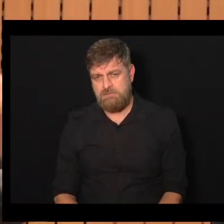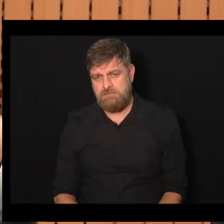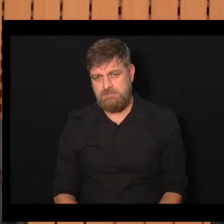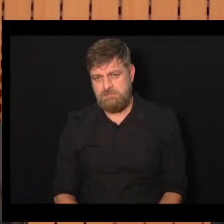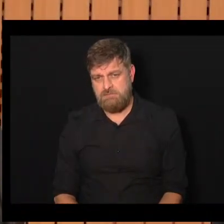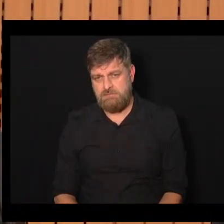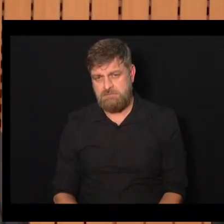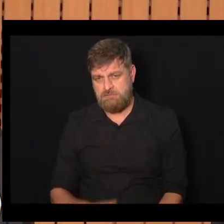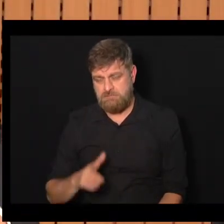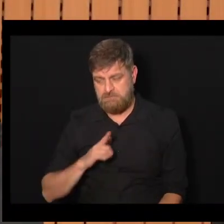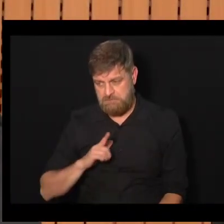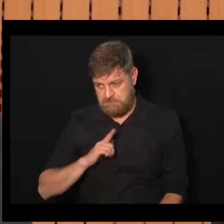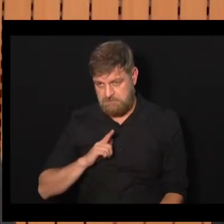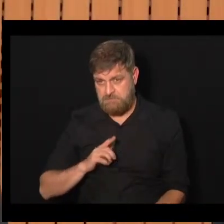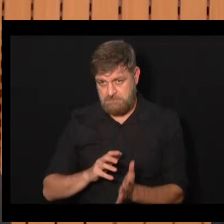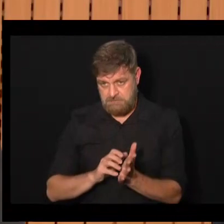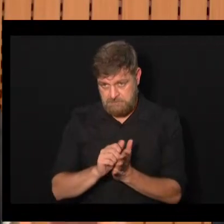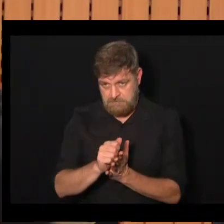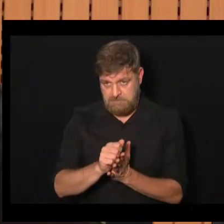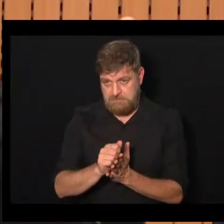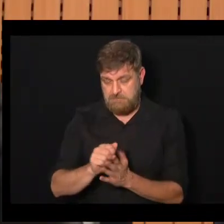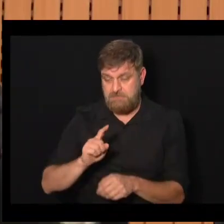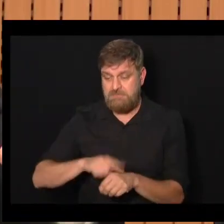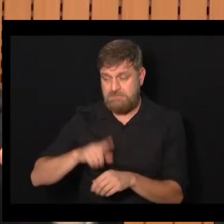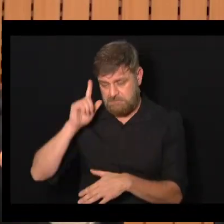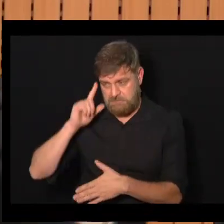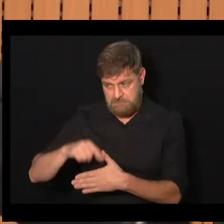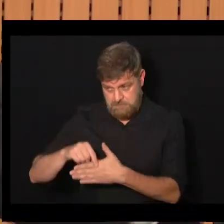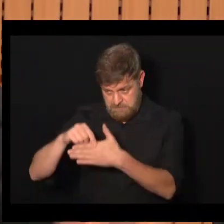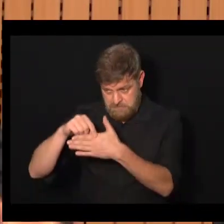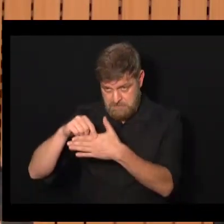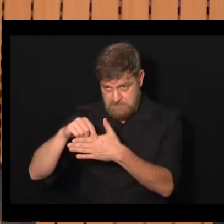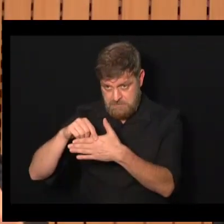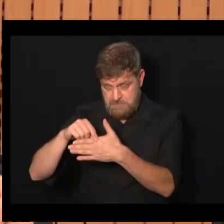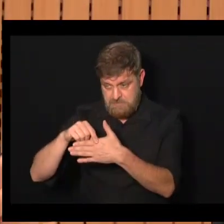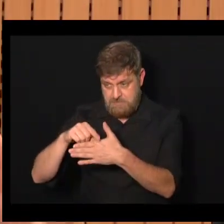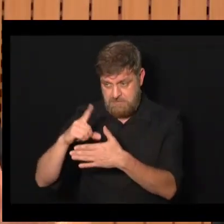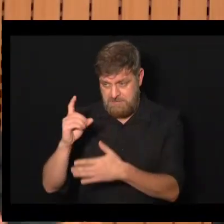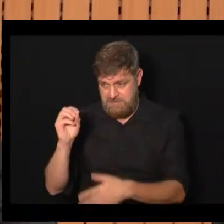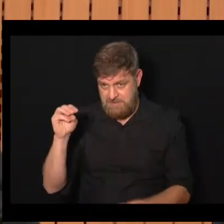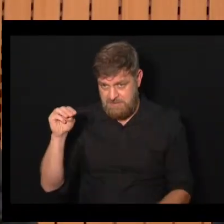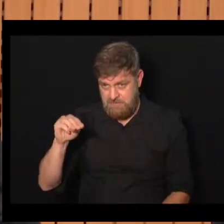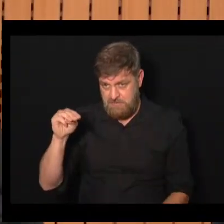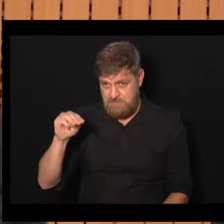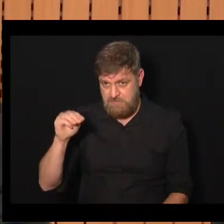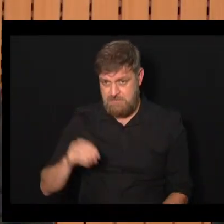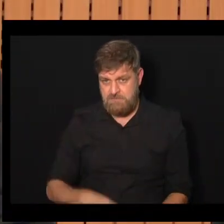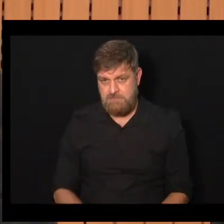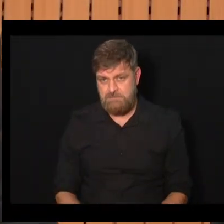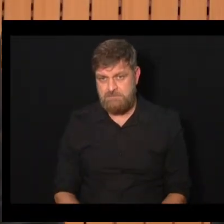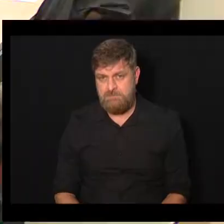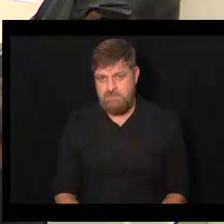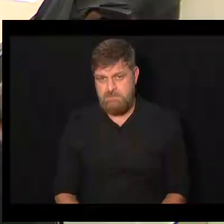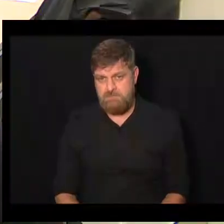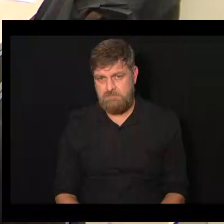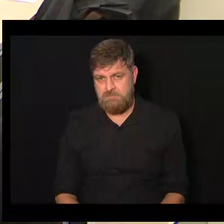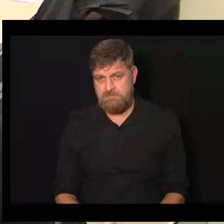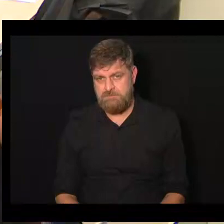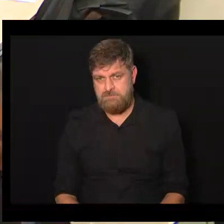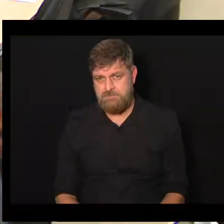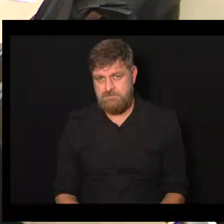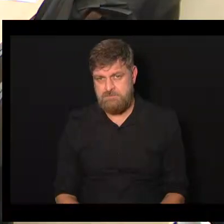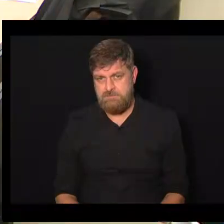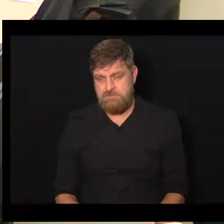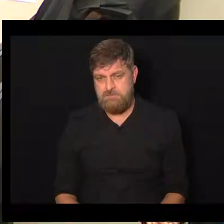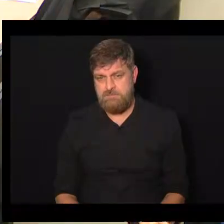A inscrição de Vossa Excelência, sim, no tempo de liderança. Se Vossa Excelência quiser substituir, seria para que nós pudéssemos fazer